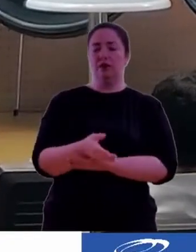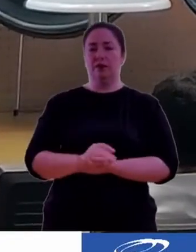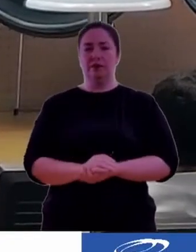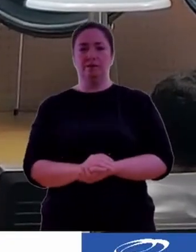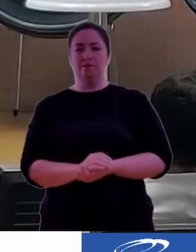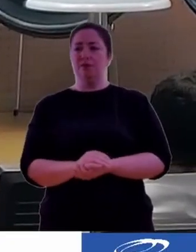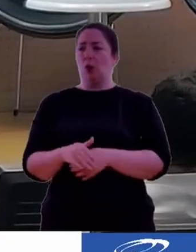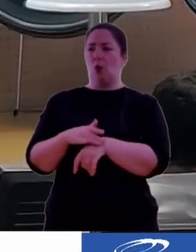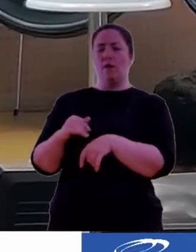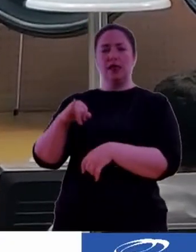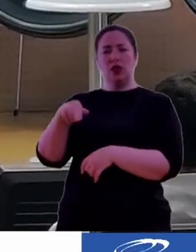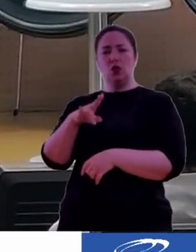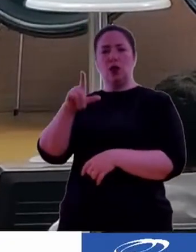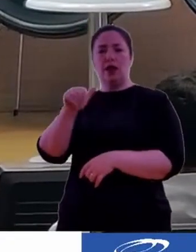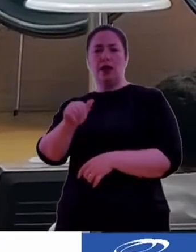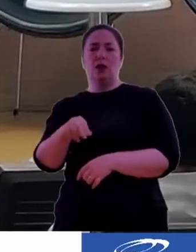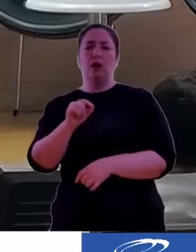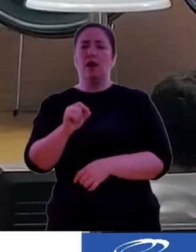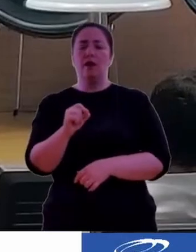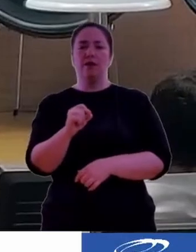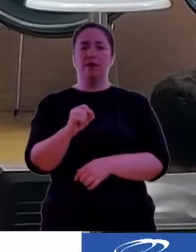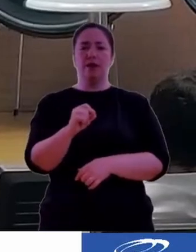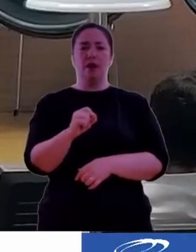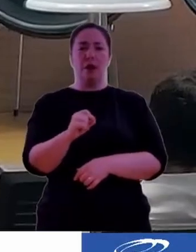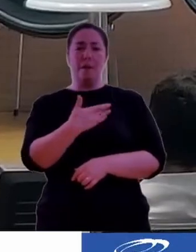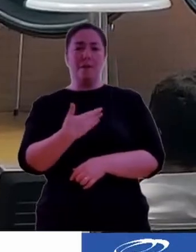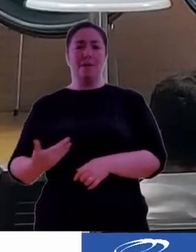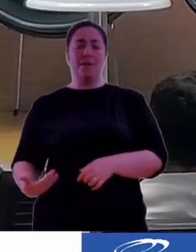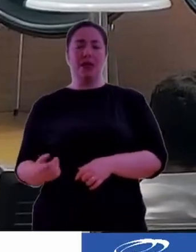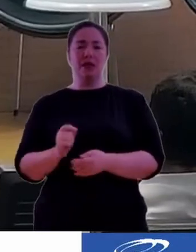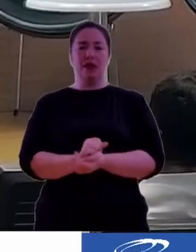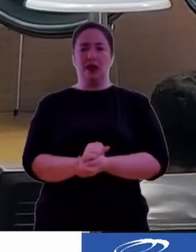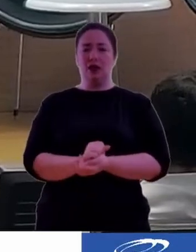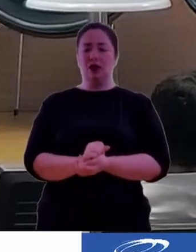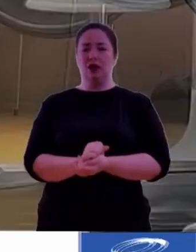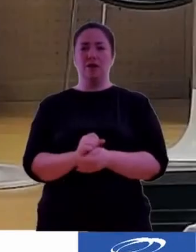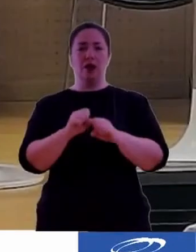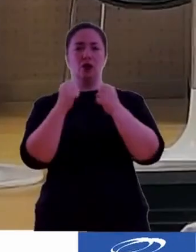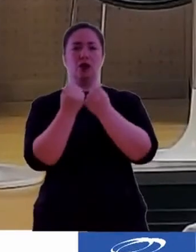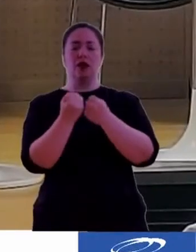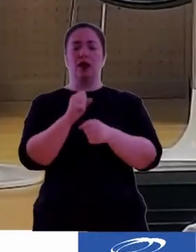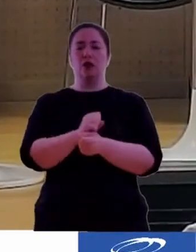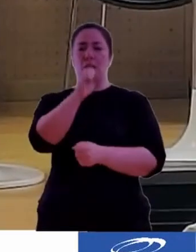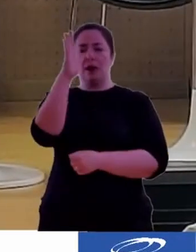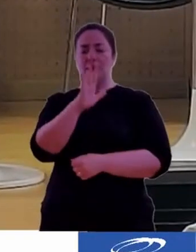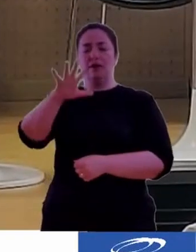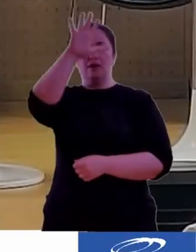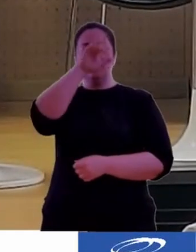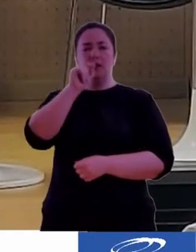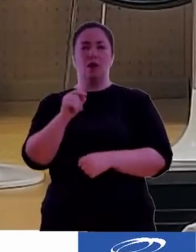que o presidente da Sociedade Brasileira de Cirurgia do Joelho, assim como o Marcelo Serrão, que está online, que é o presidente